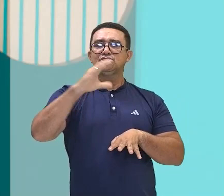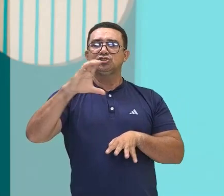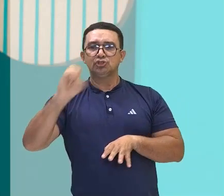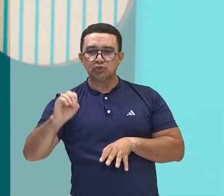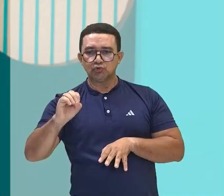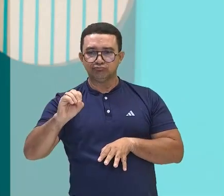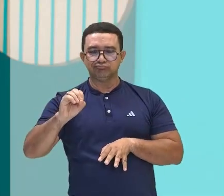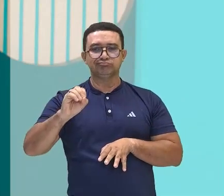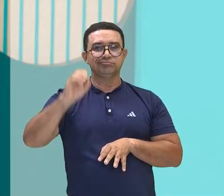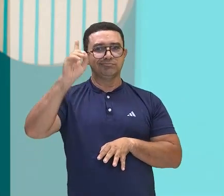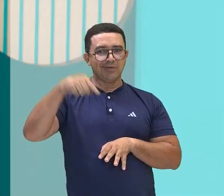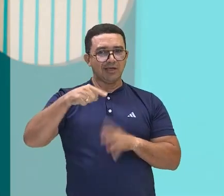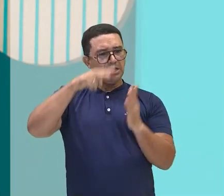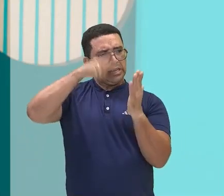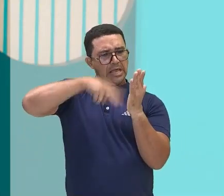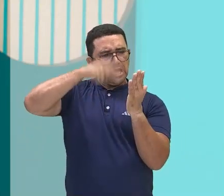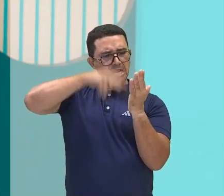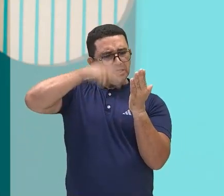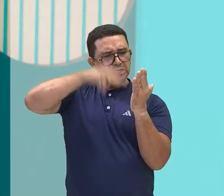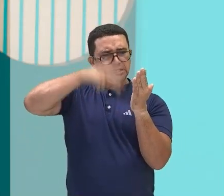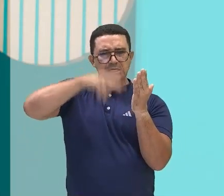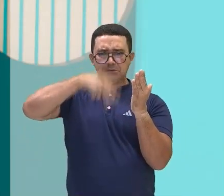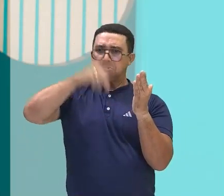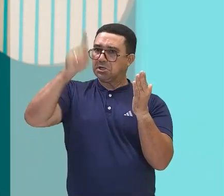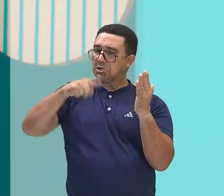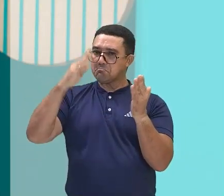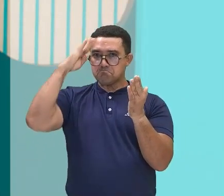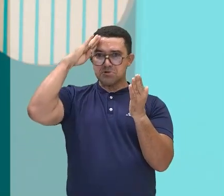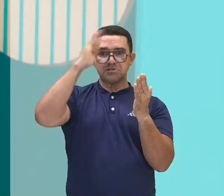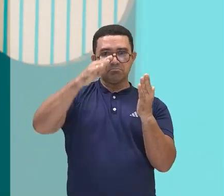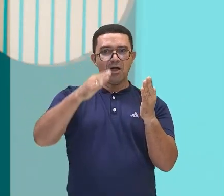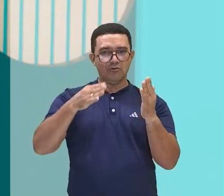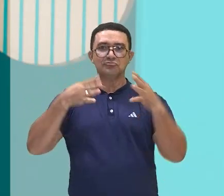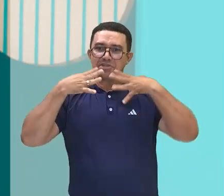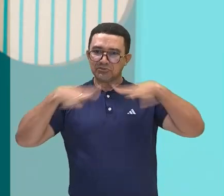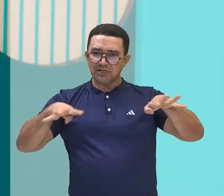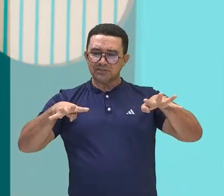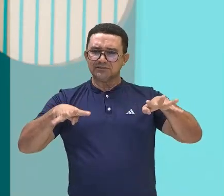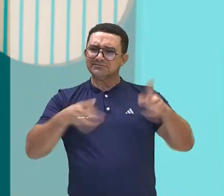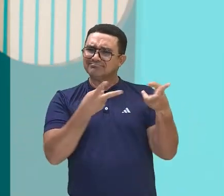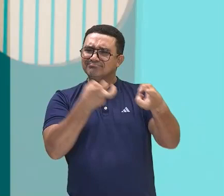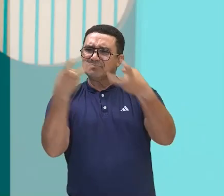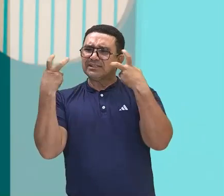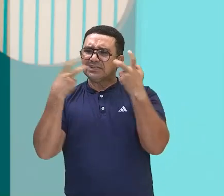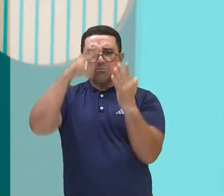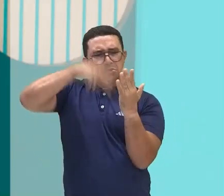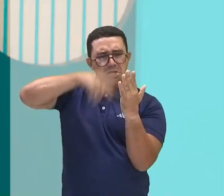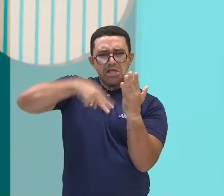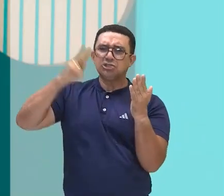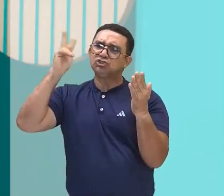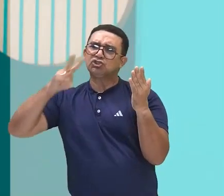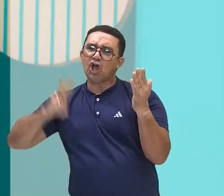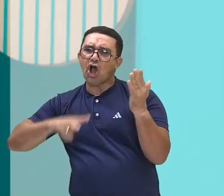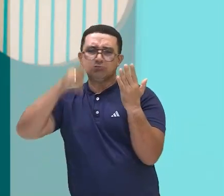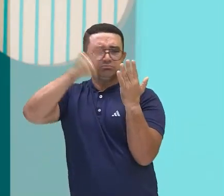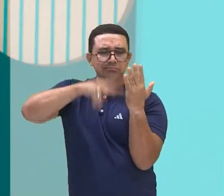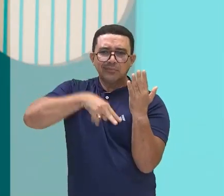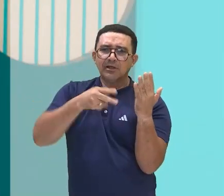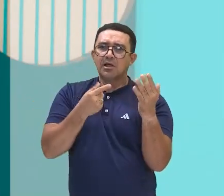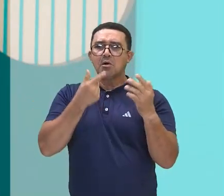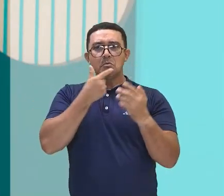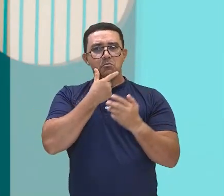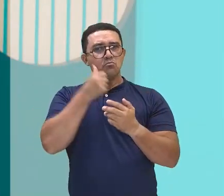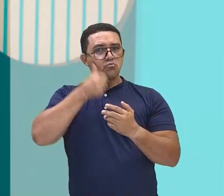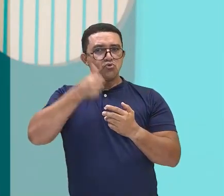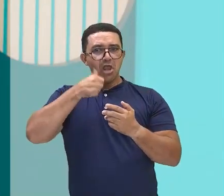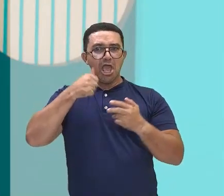obra, é a obra inclusive destaque do naturalismo, você percebe que as mulheres, sobretudo, também os homens são